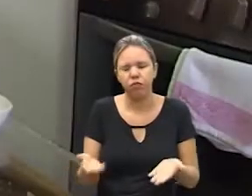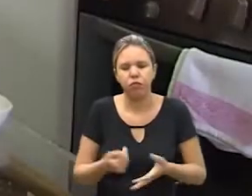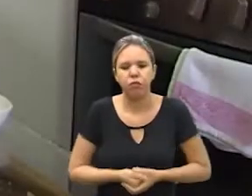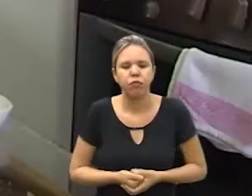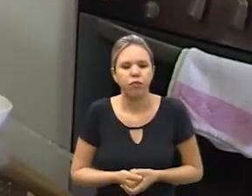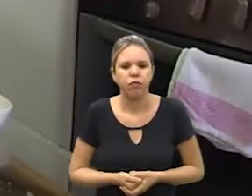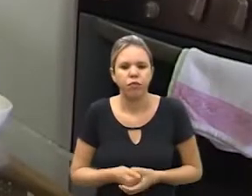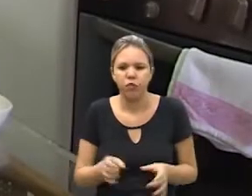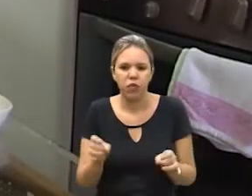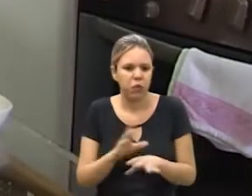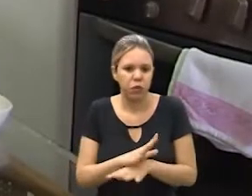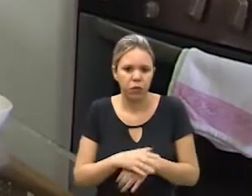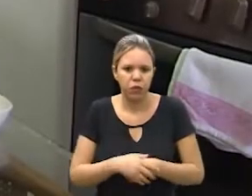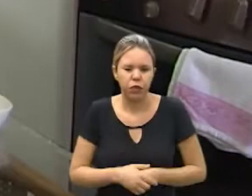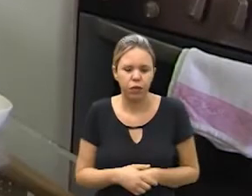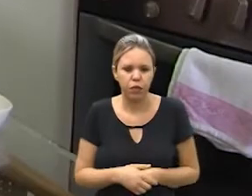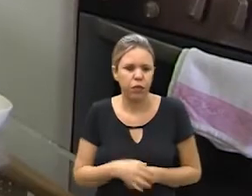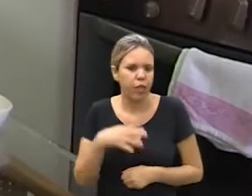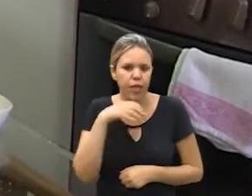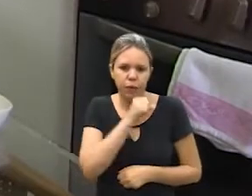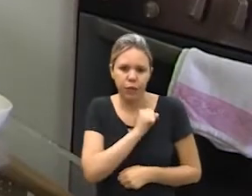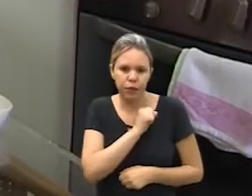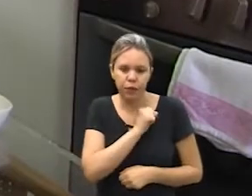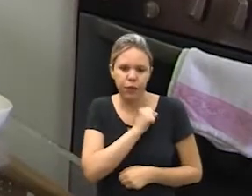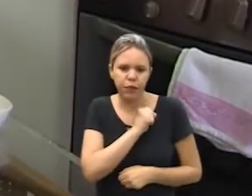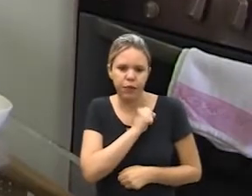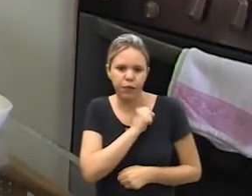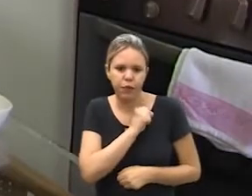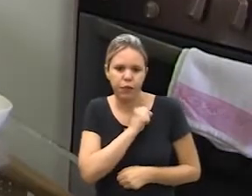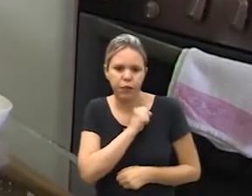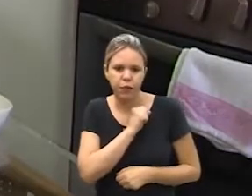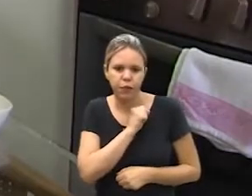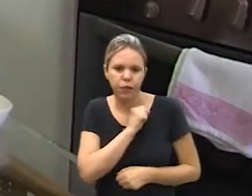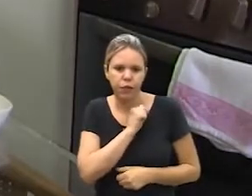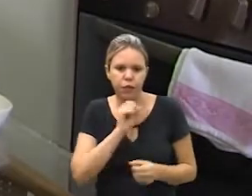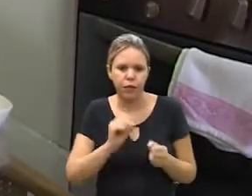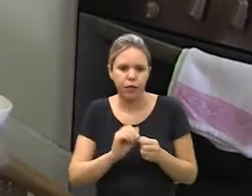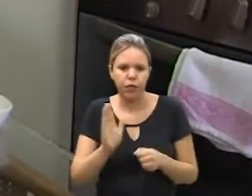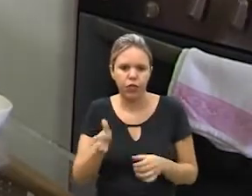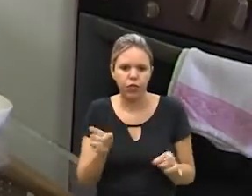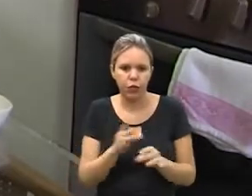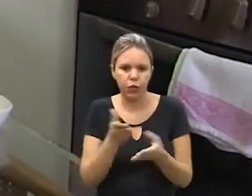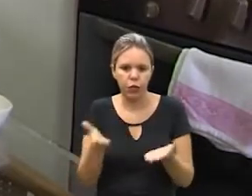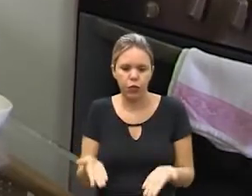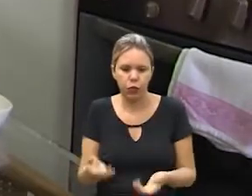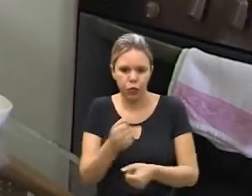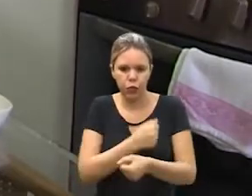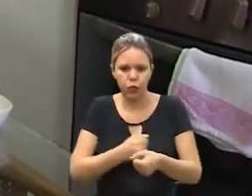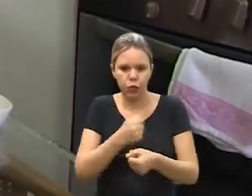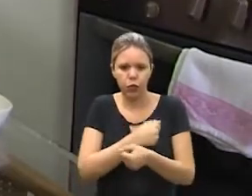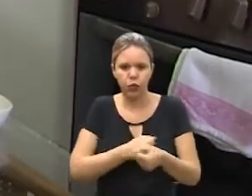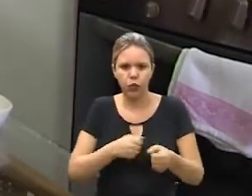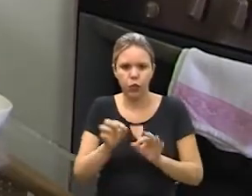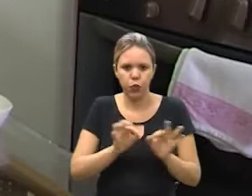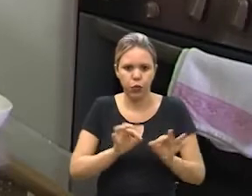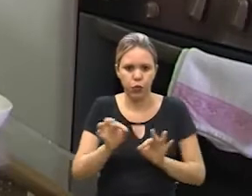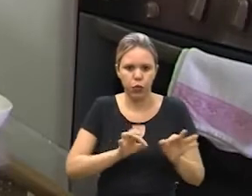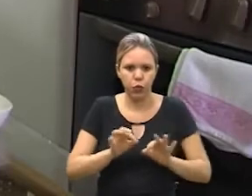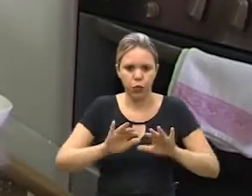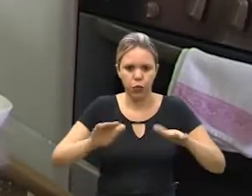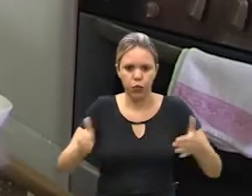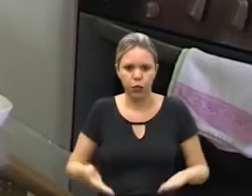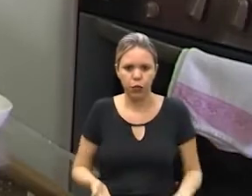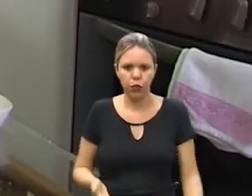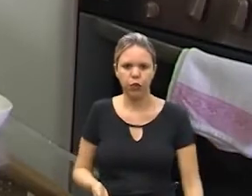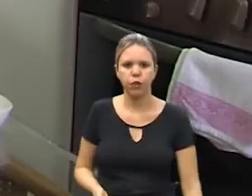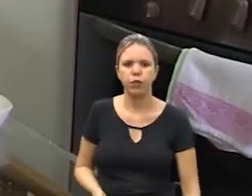gente. Tá pronto. Que rápido. Então vamos fazer o seguinte. Já que tá pronta aqui a nossa receita, a gente vai organizar a nossa mesa